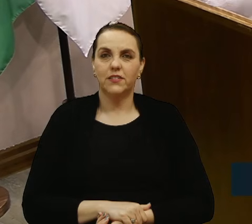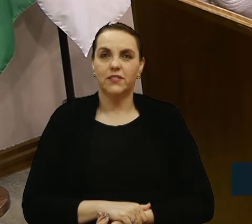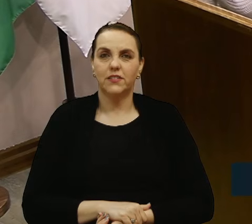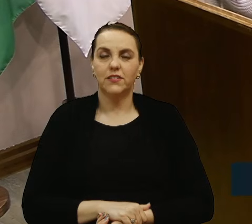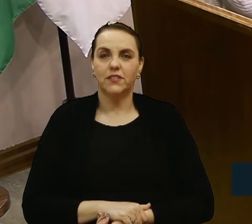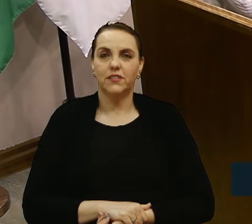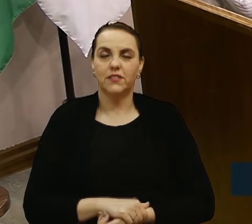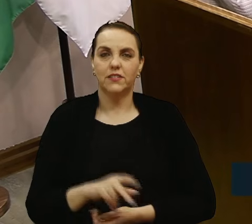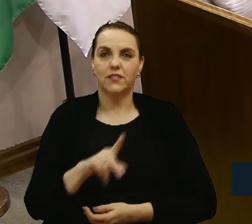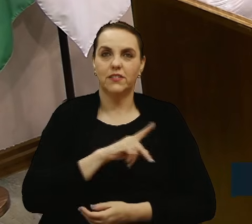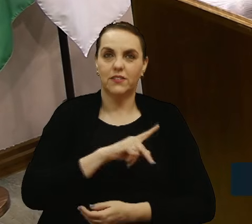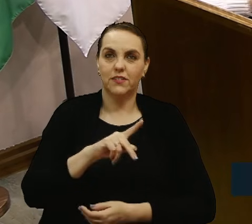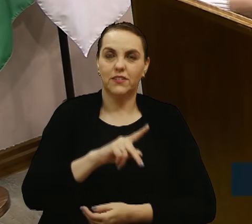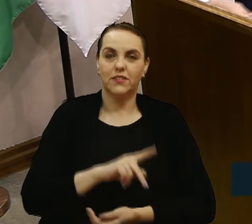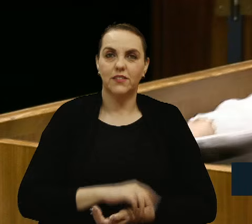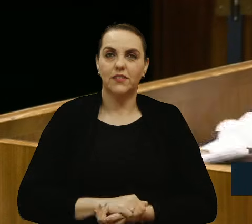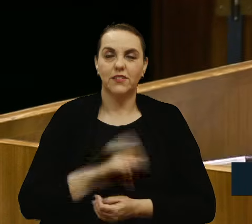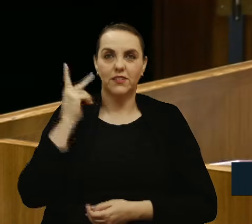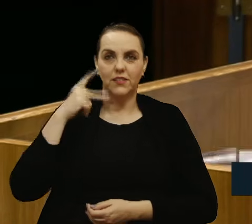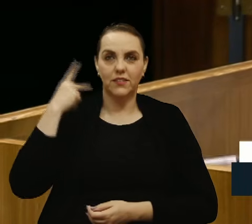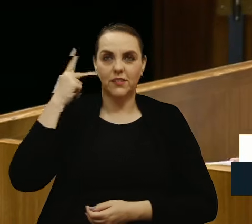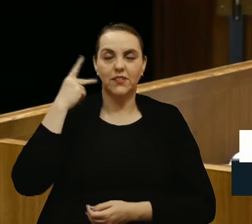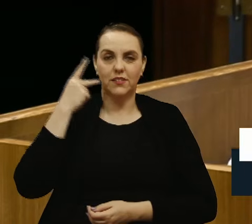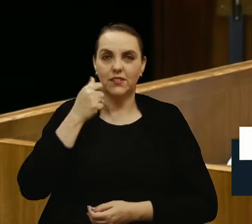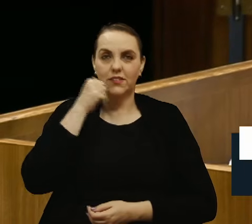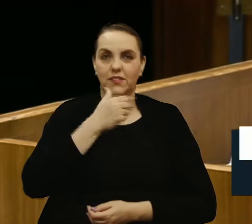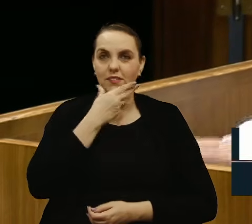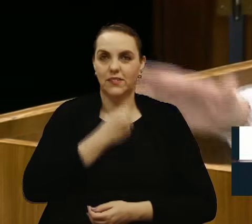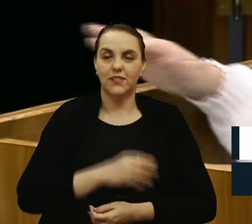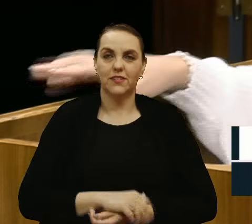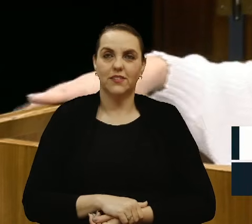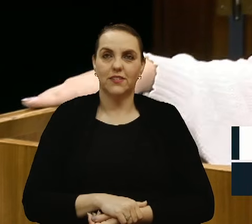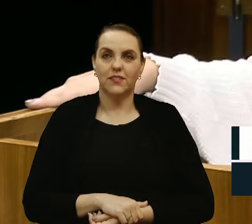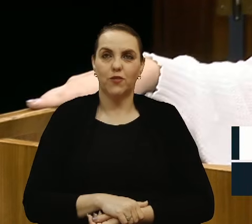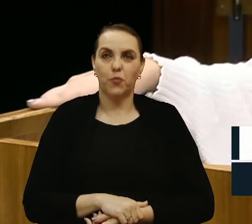Senhor presidente, senhores vereadores,